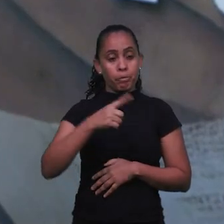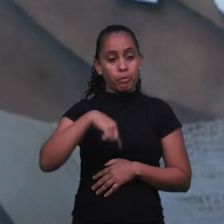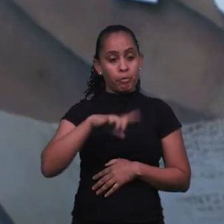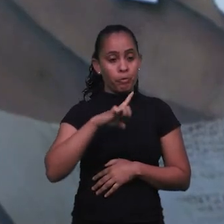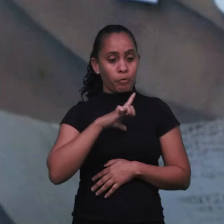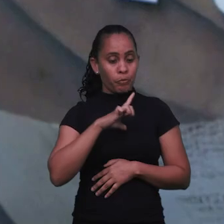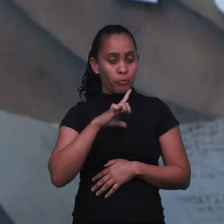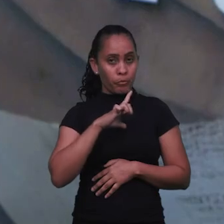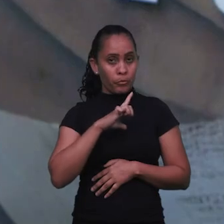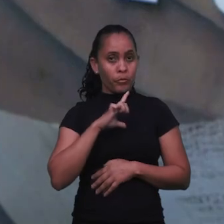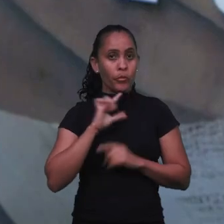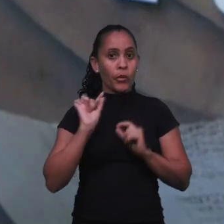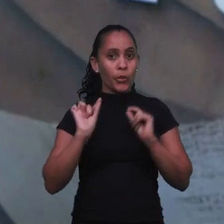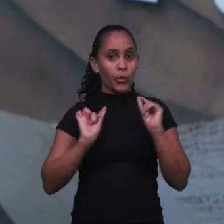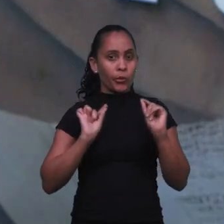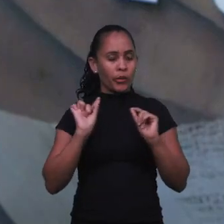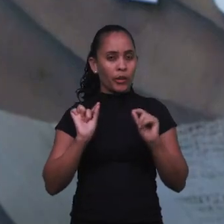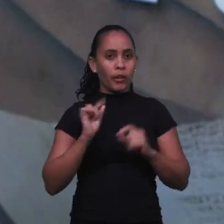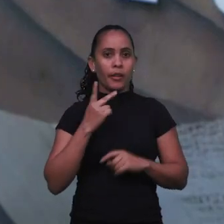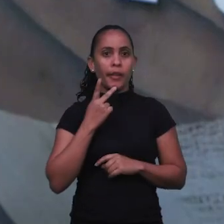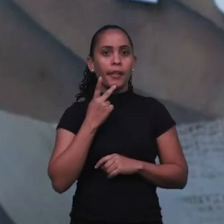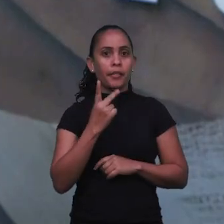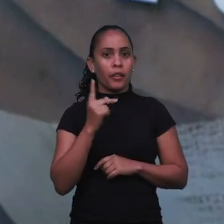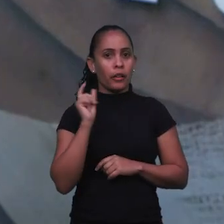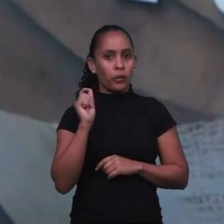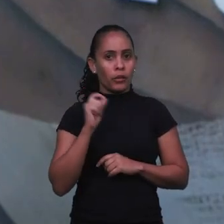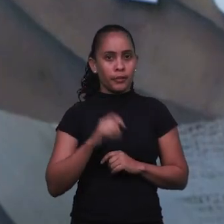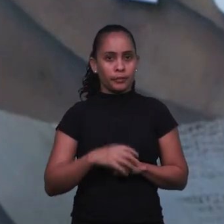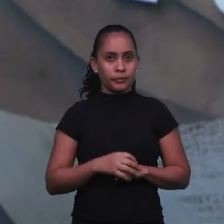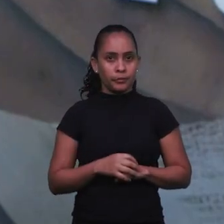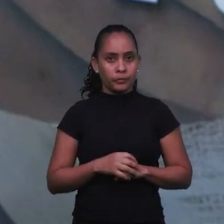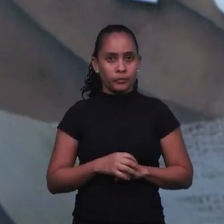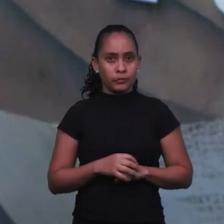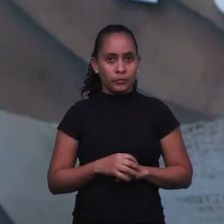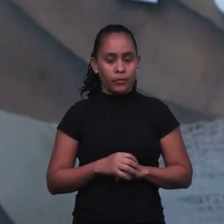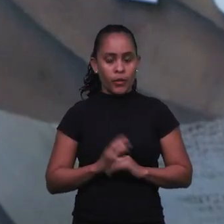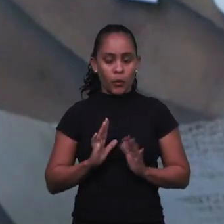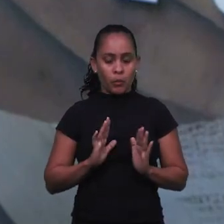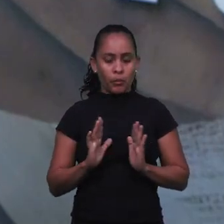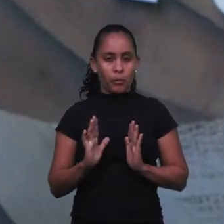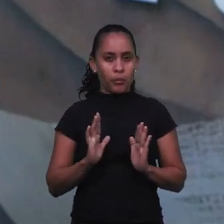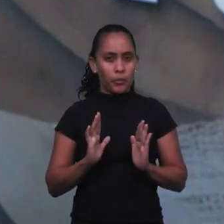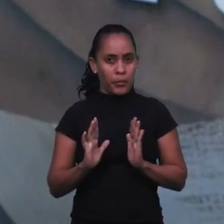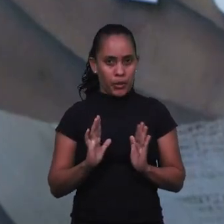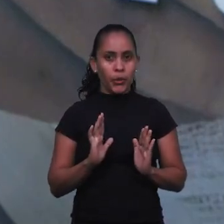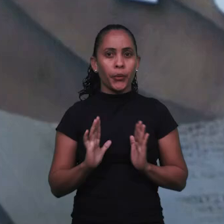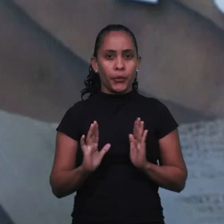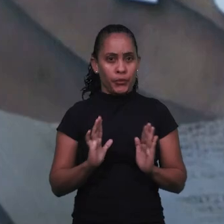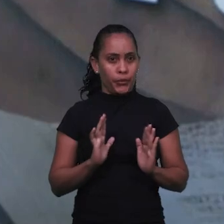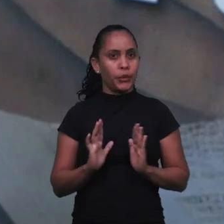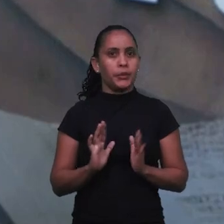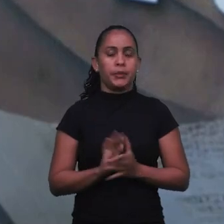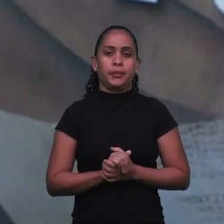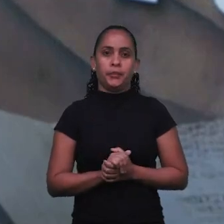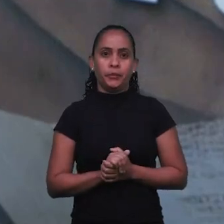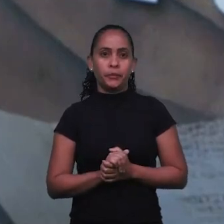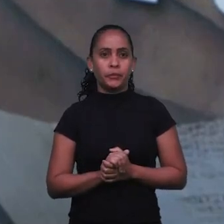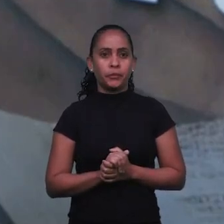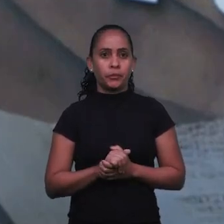certa reserva em afirmar isso, que foi só para o primeiro século. Principalmente os